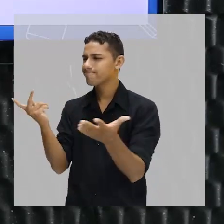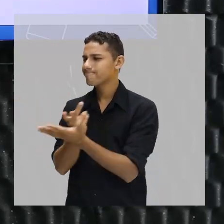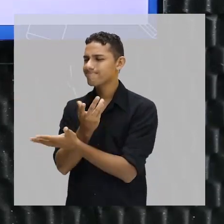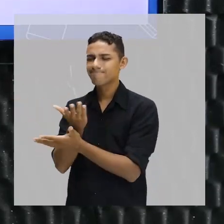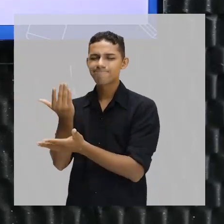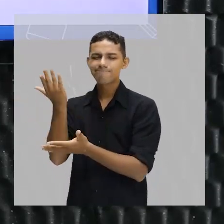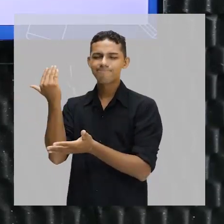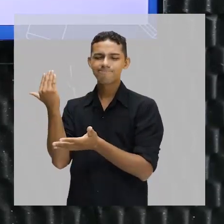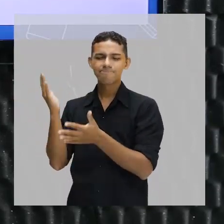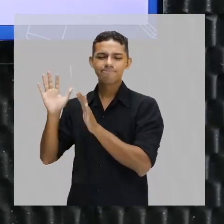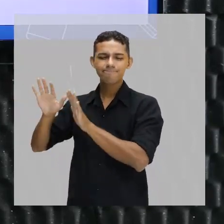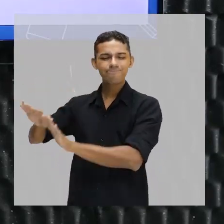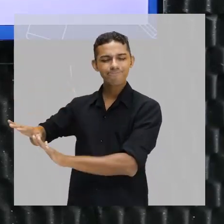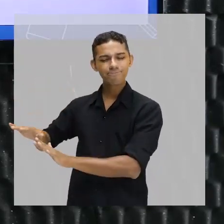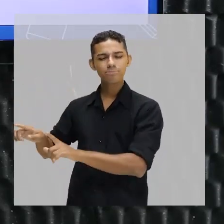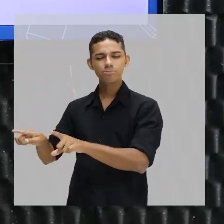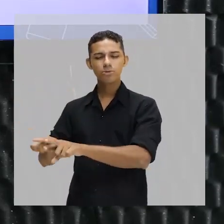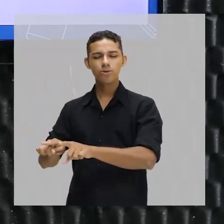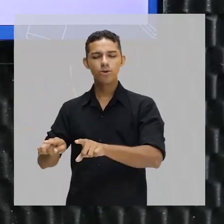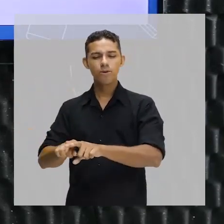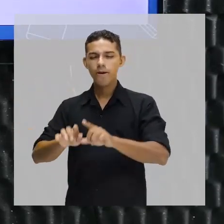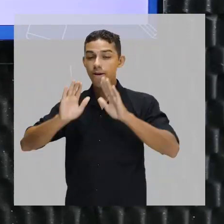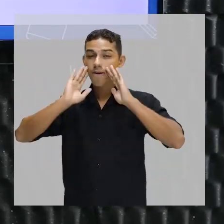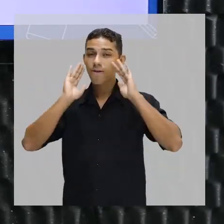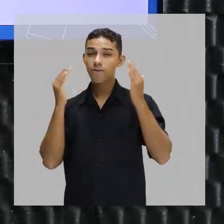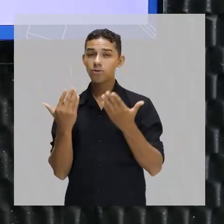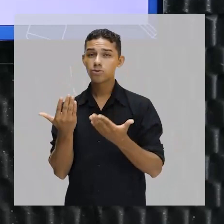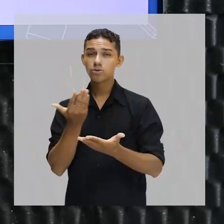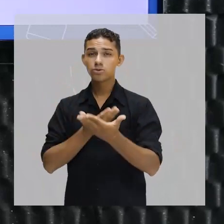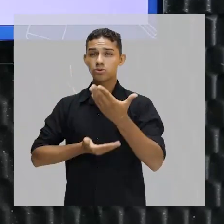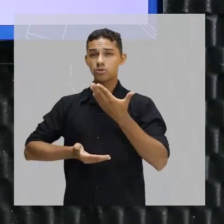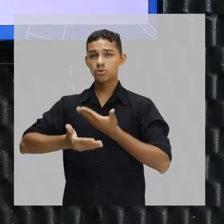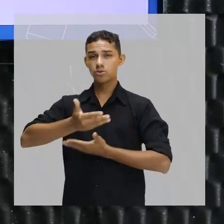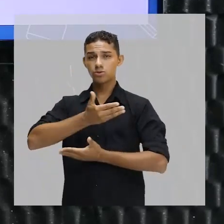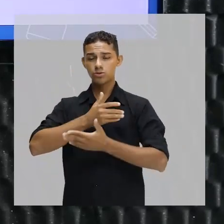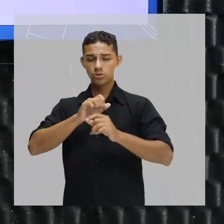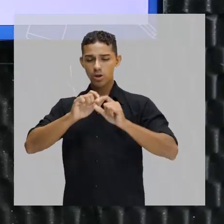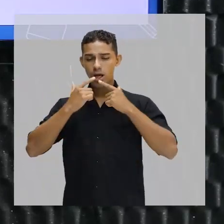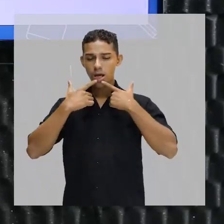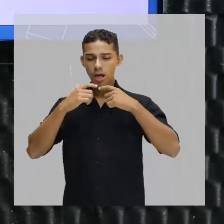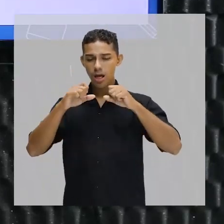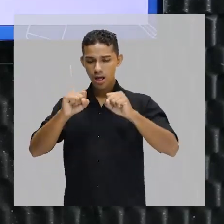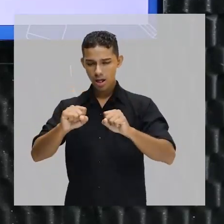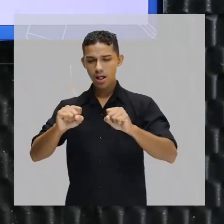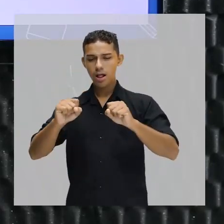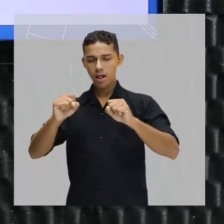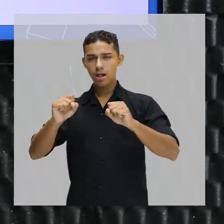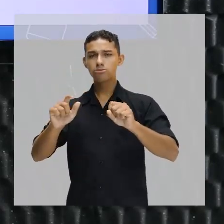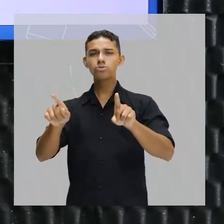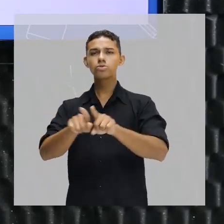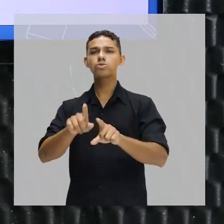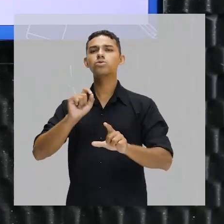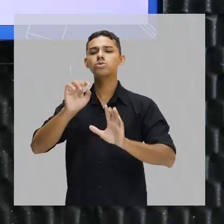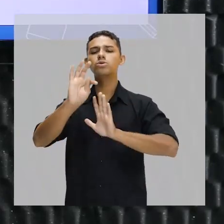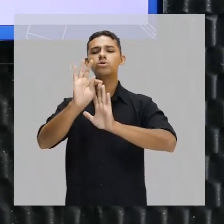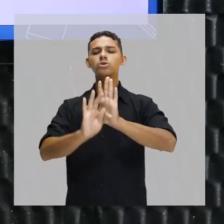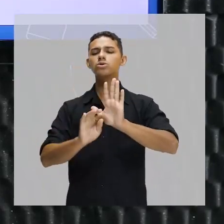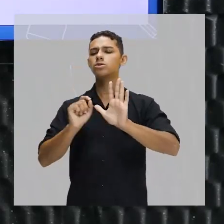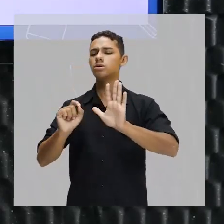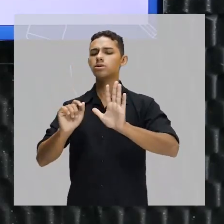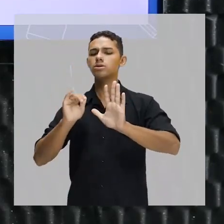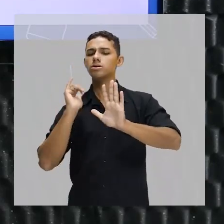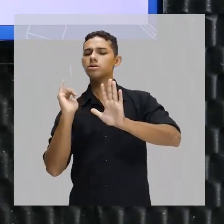eles estão muito ligados com a função social da linguagem. O que eu quero passar com aquele texto? O que eu